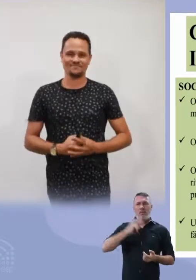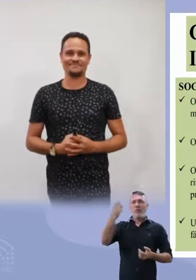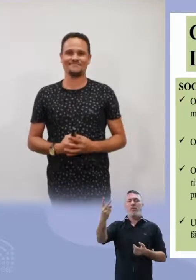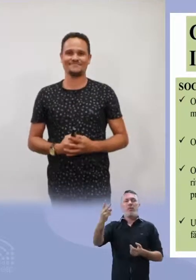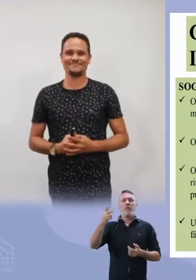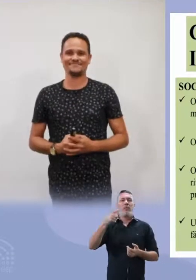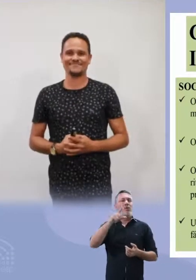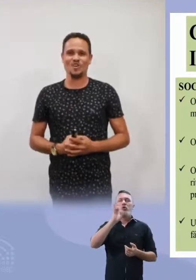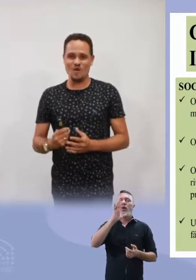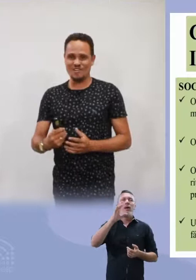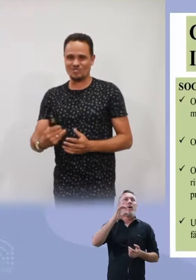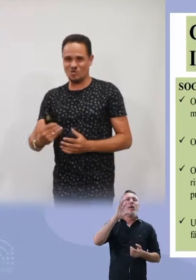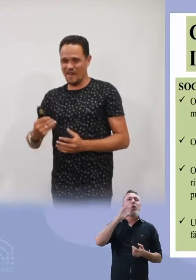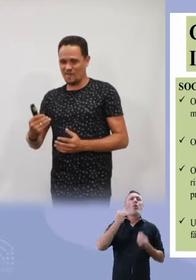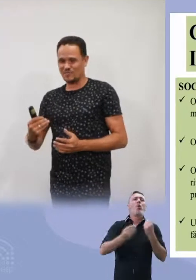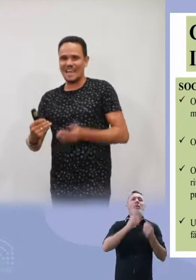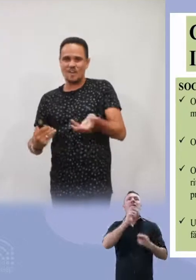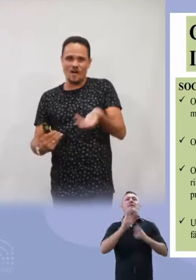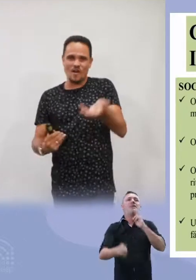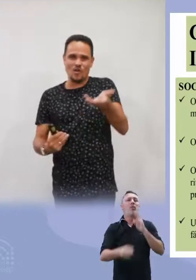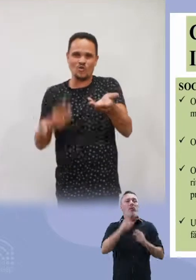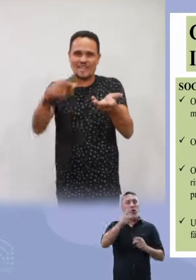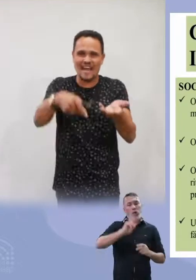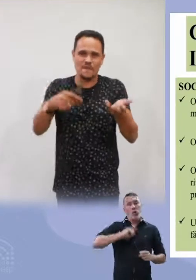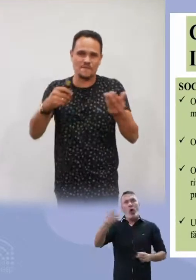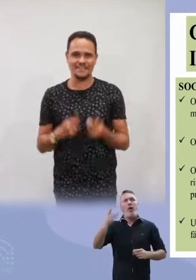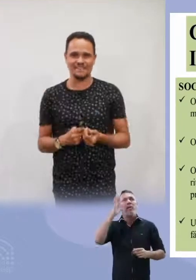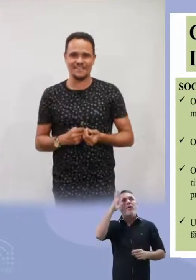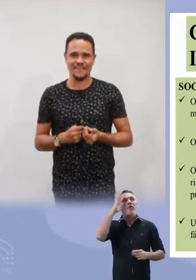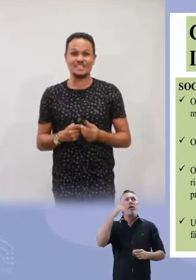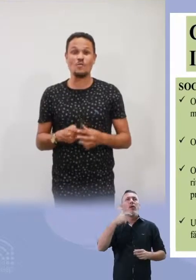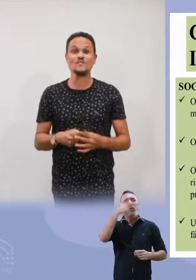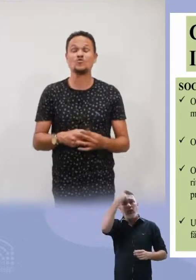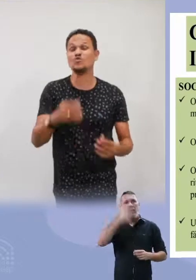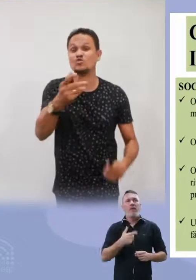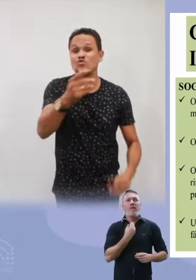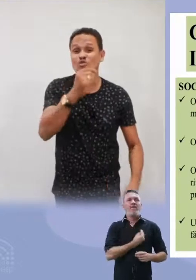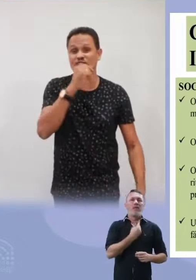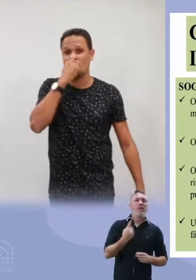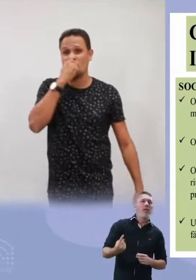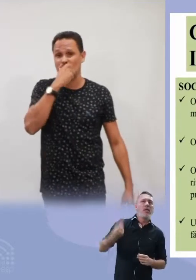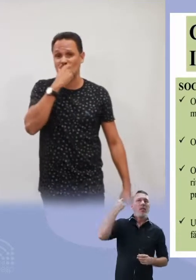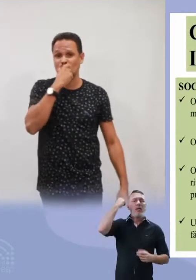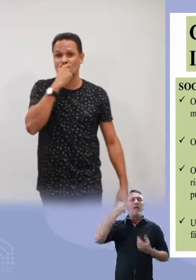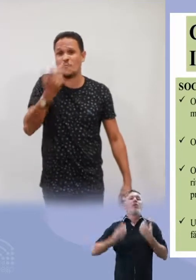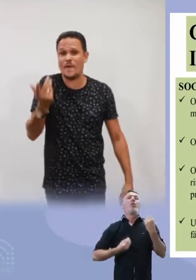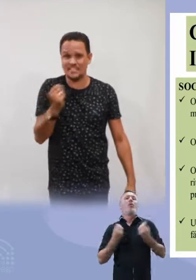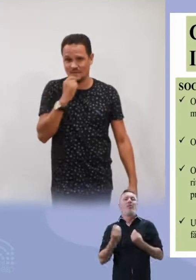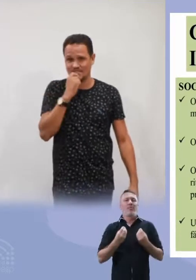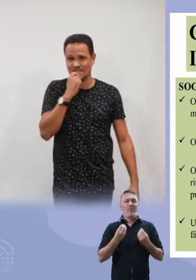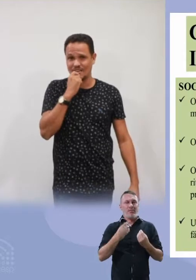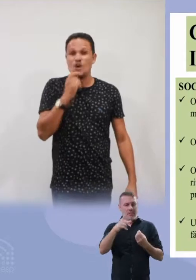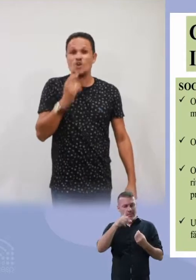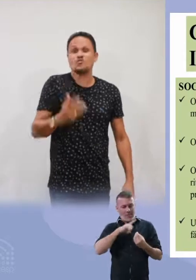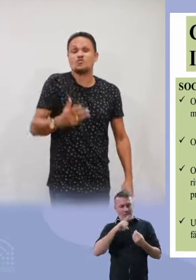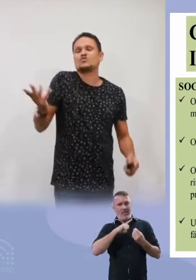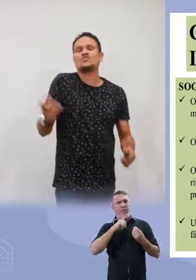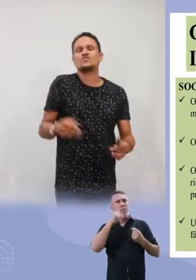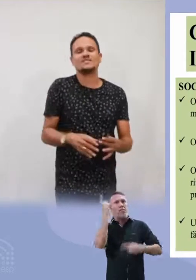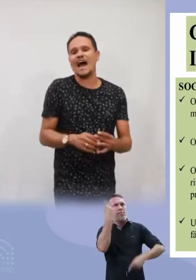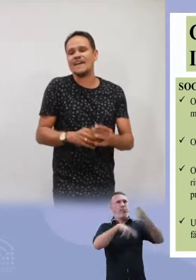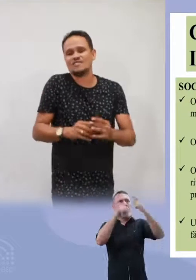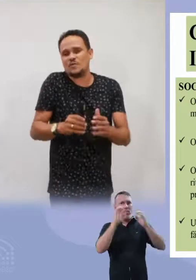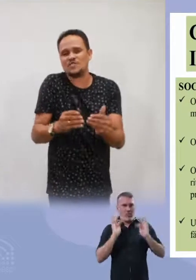pagar. Quanto menor o salário, maior o lucro daquela época. Então, as condições econômicas suas são péssimas.